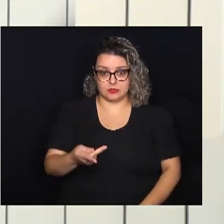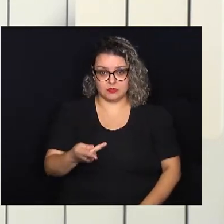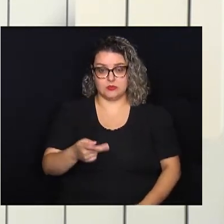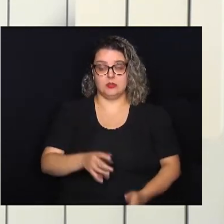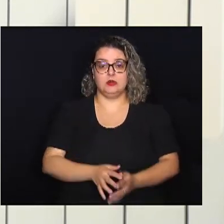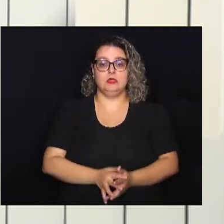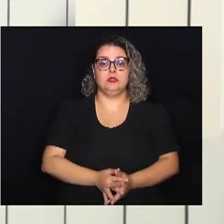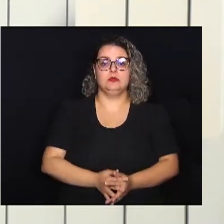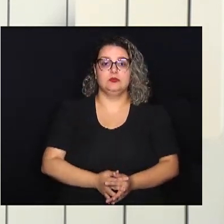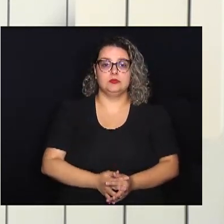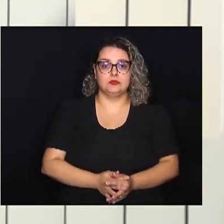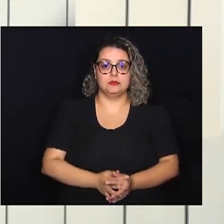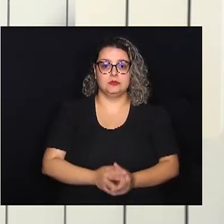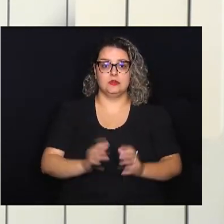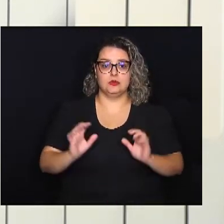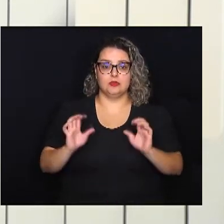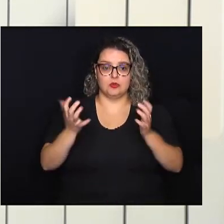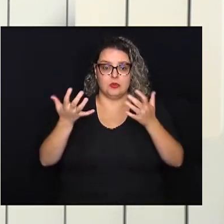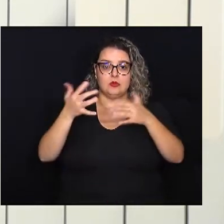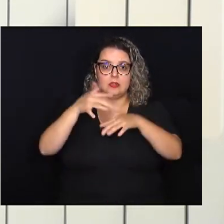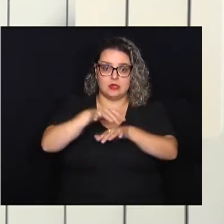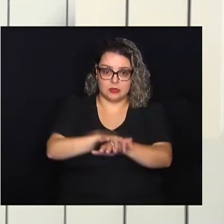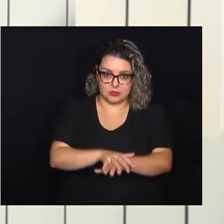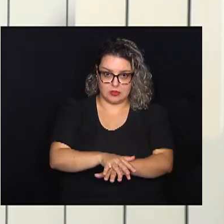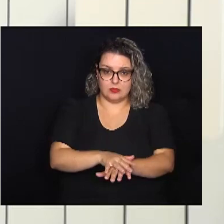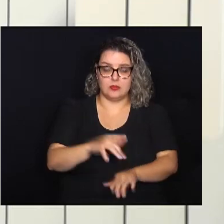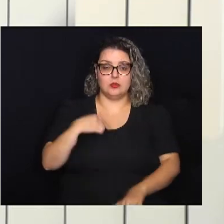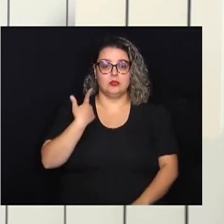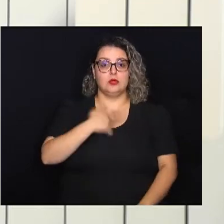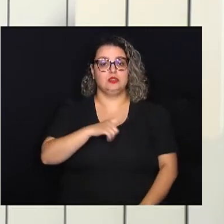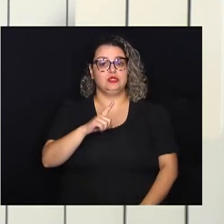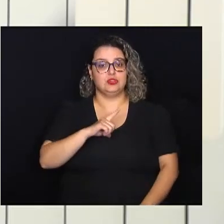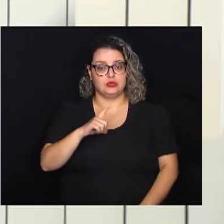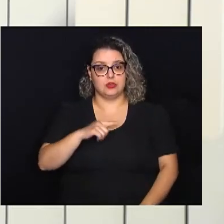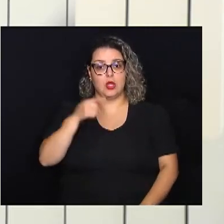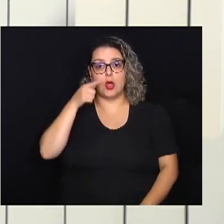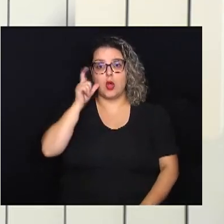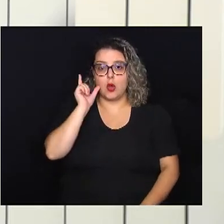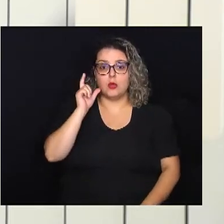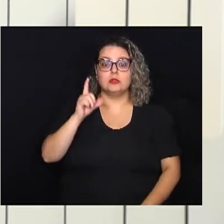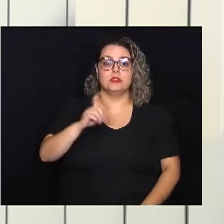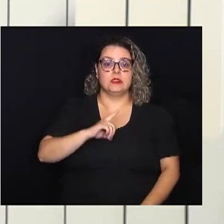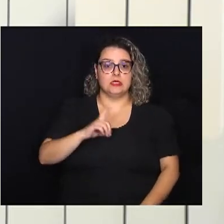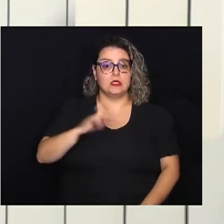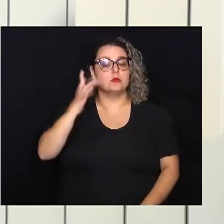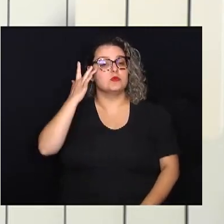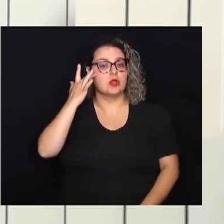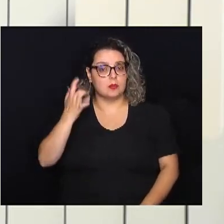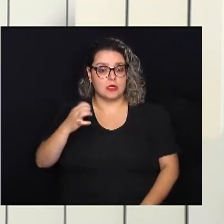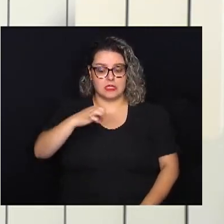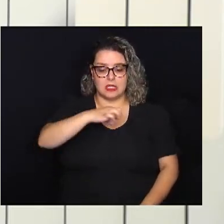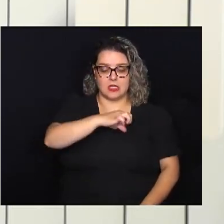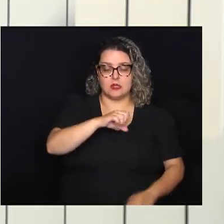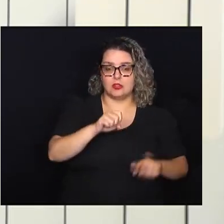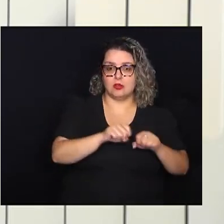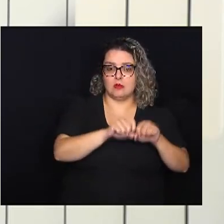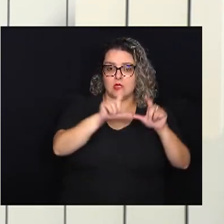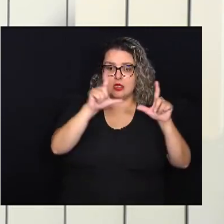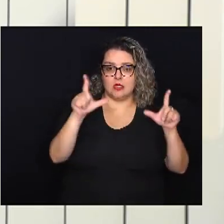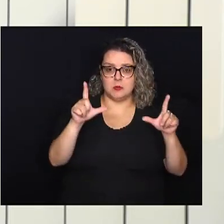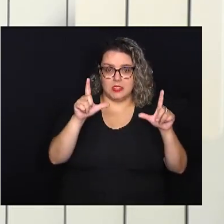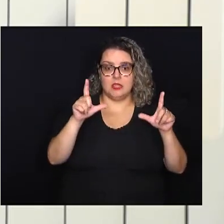da do evento inclusive nós tivemos ontem teremos amanhã das 9 horas da manhã